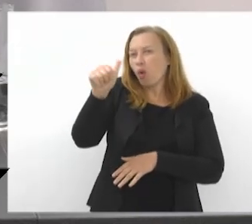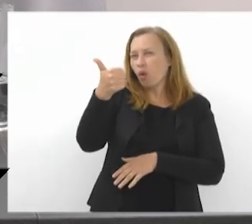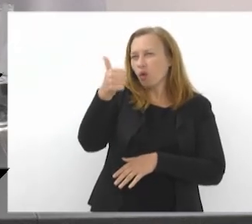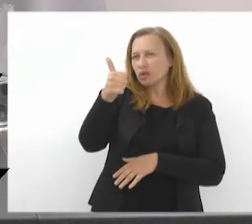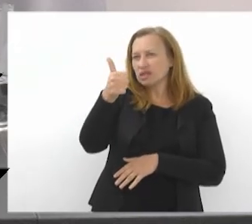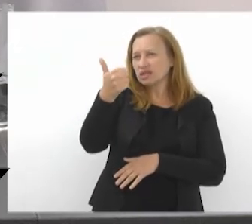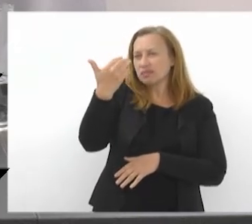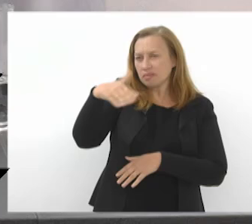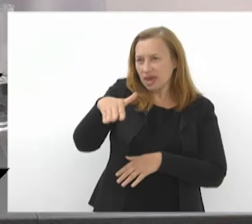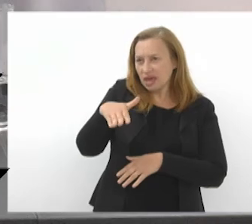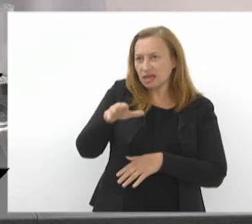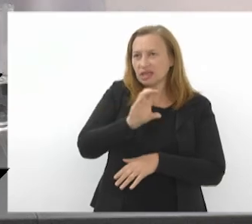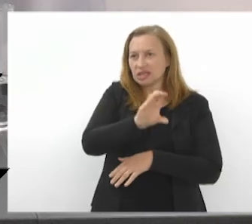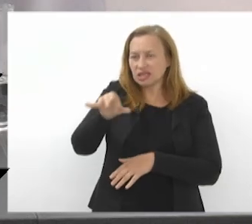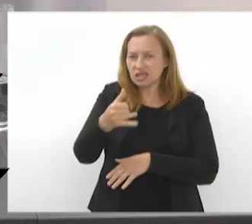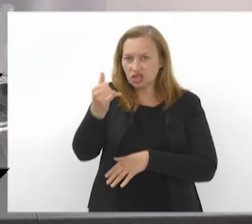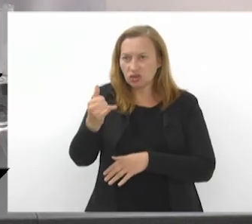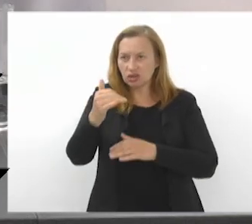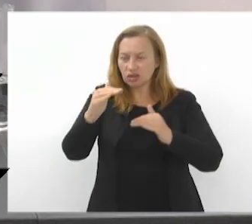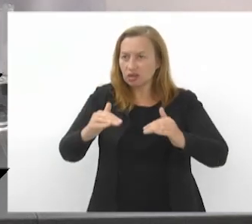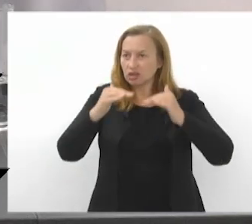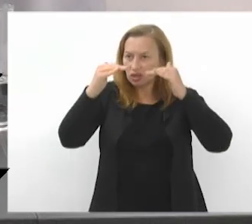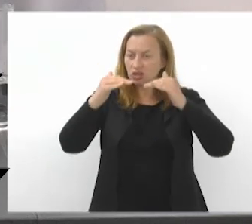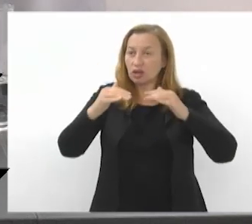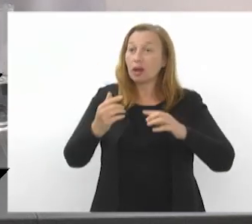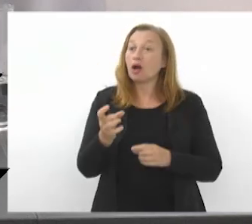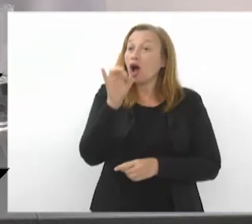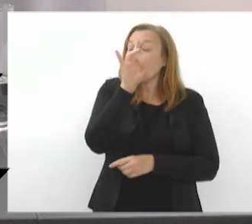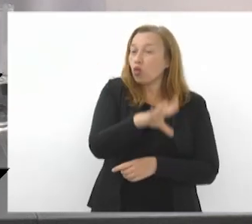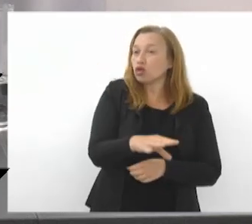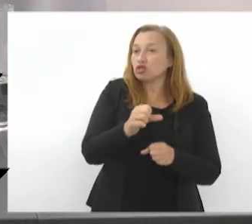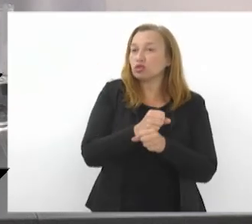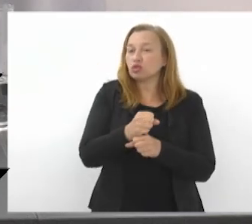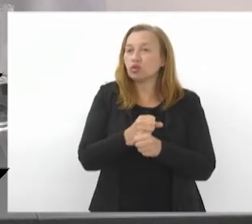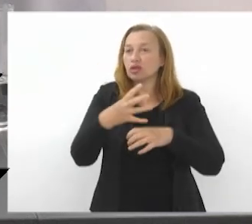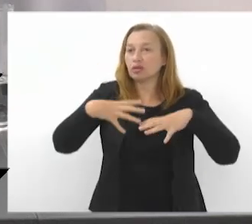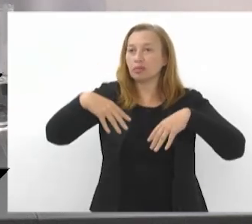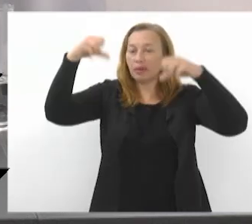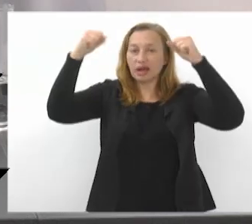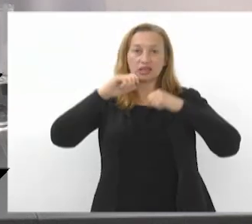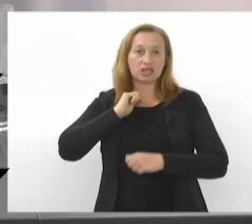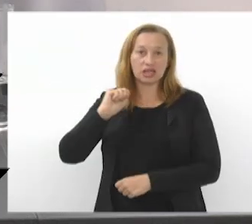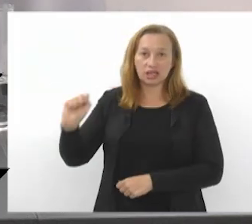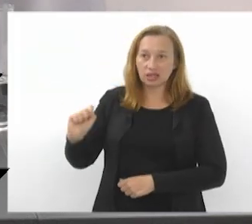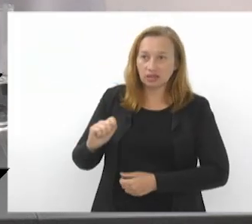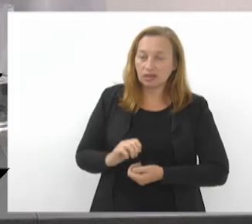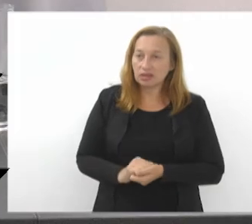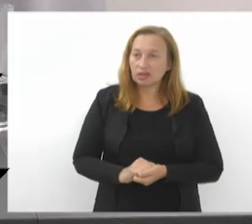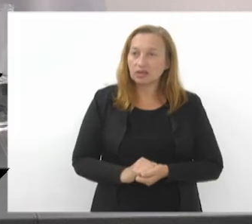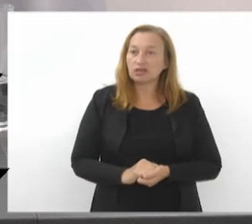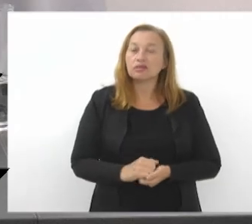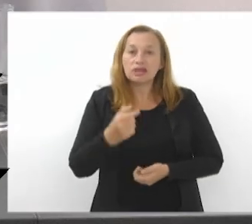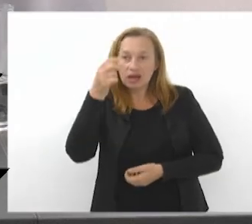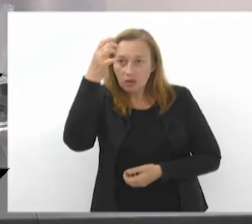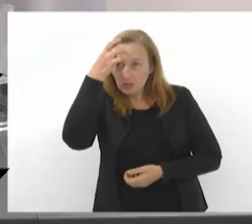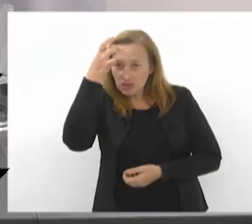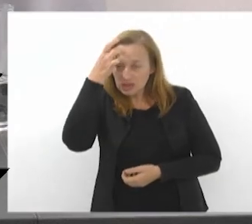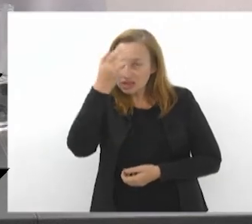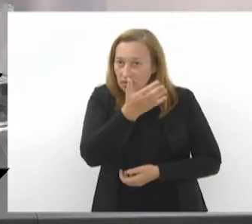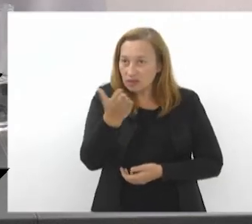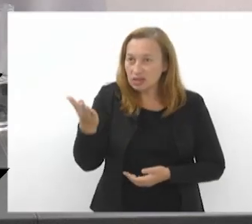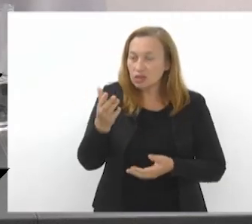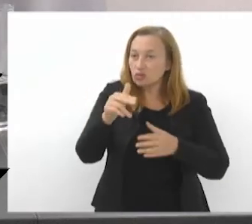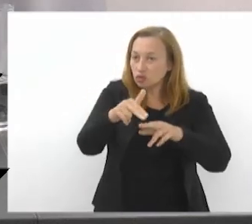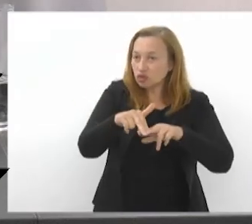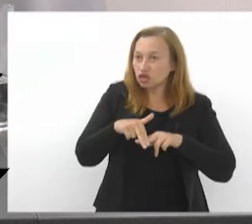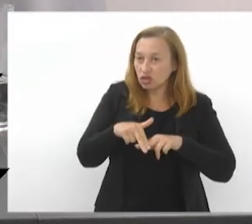na CCJ, vai ser uma sessão extraordinária, mas a última do ano lá no Palácio Tiradentes. Só para dar ciência aí do motivo da